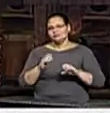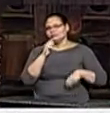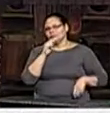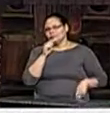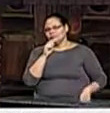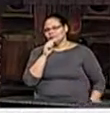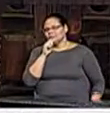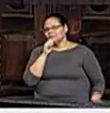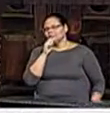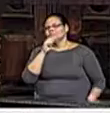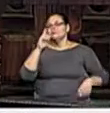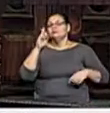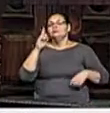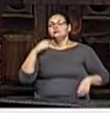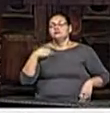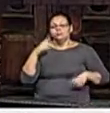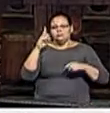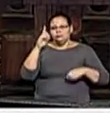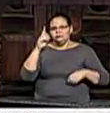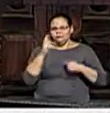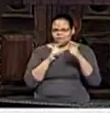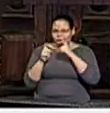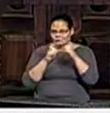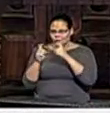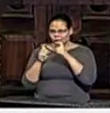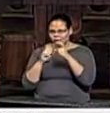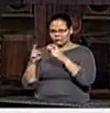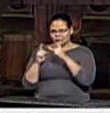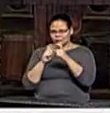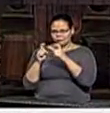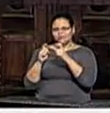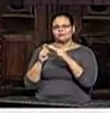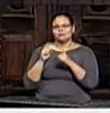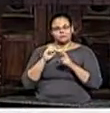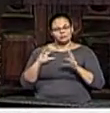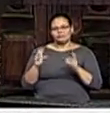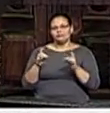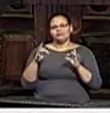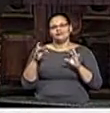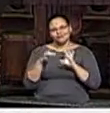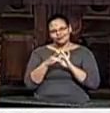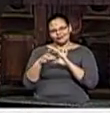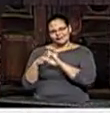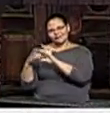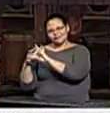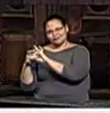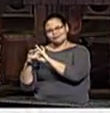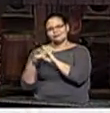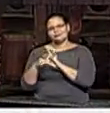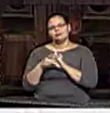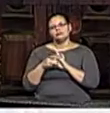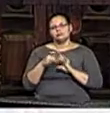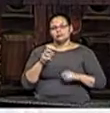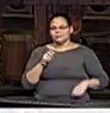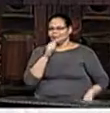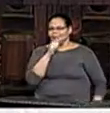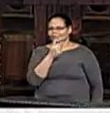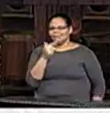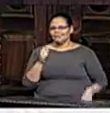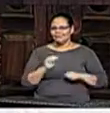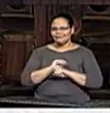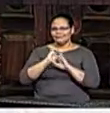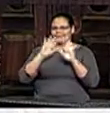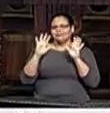discutir exatamente esses pontos, porque está tudo ligado, tudo interligado. Quando não existe